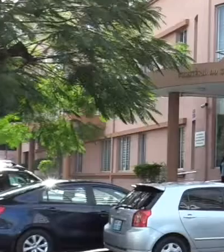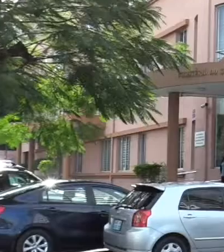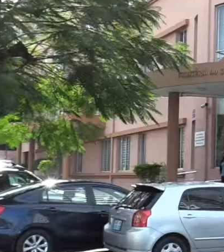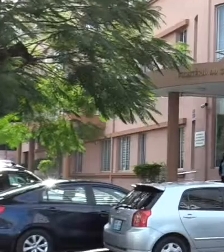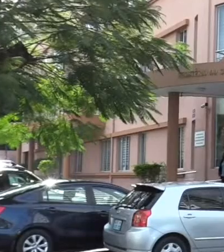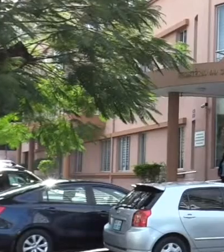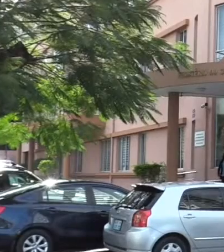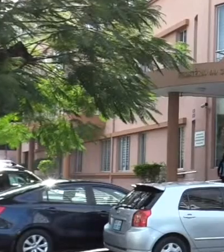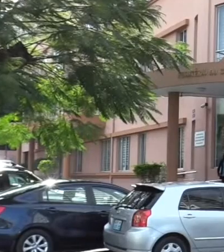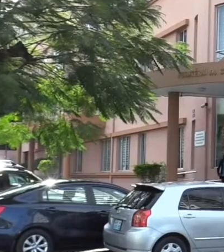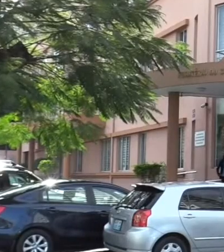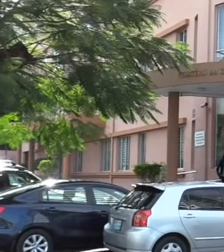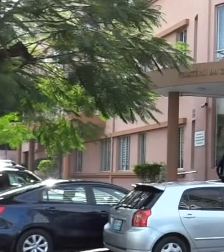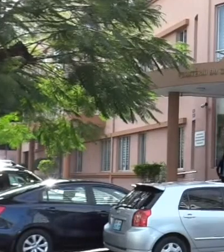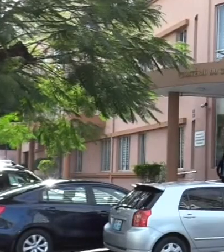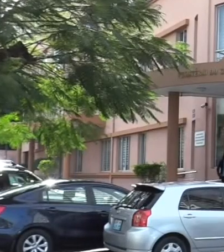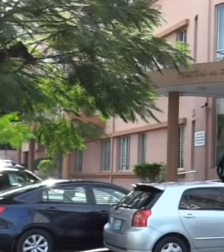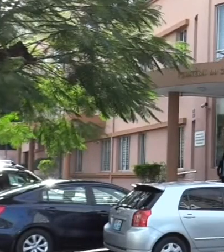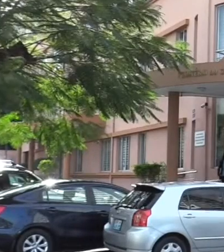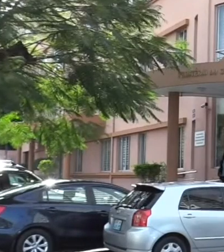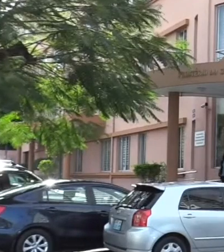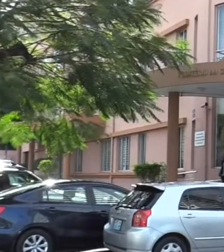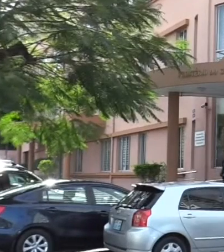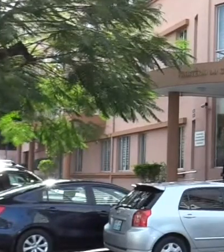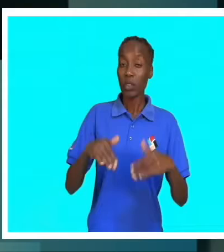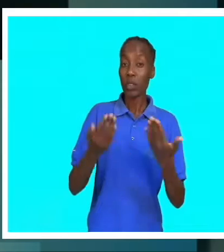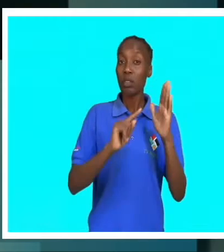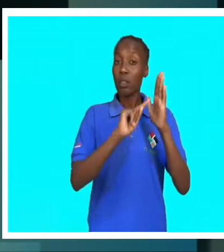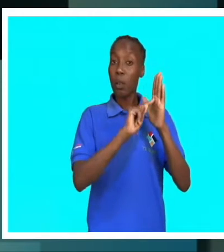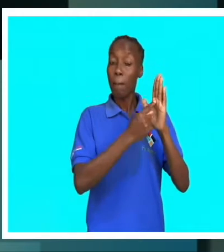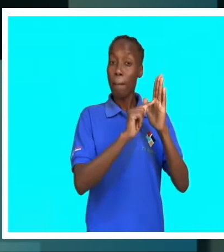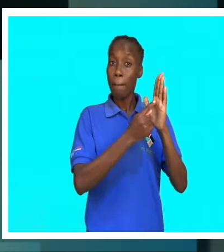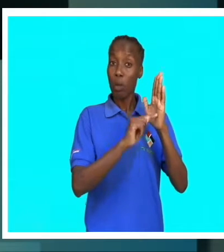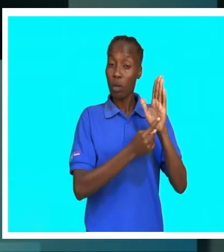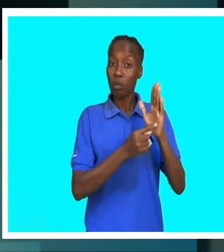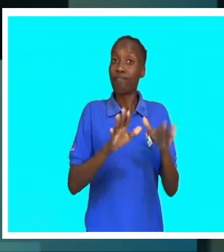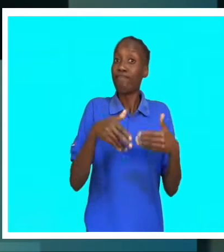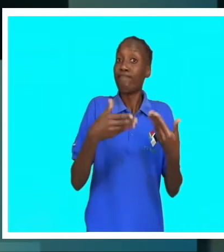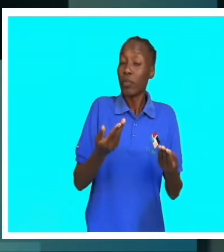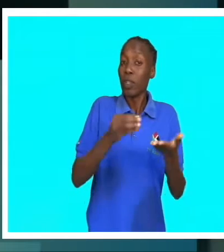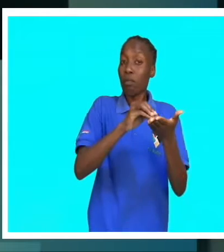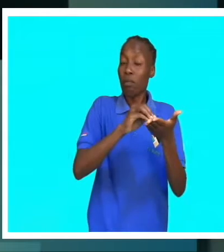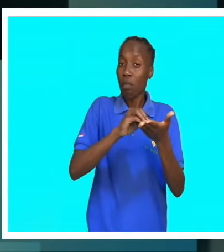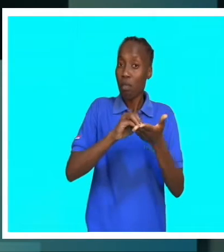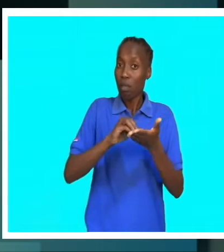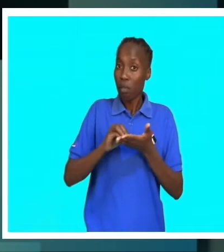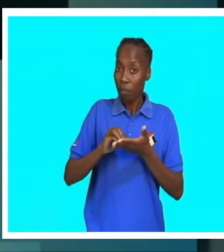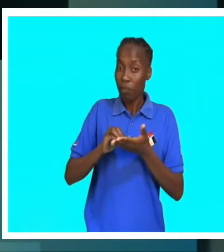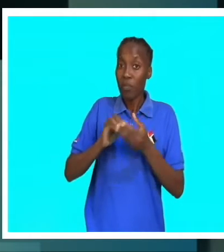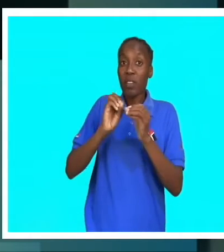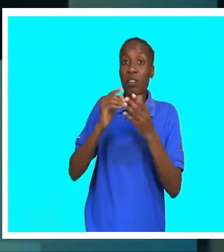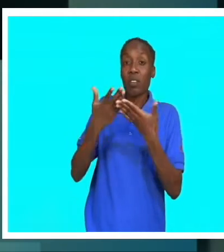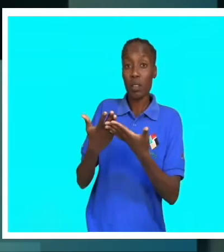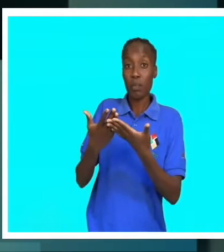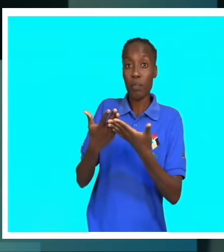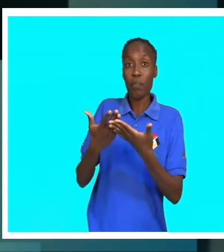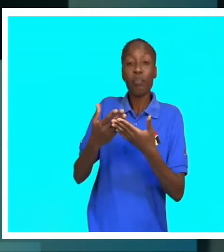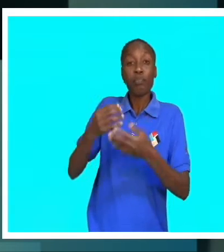para a proteção dos direitos das pessoas com deficiência. E estas recomendações vão fazer parte do